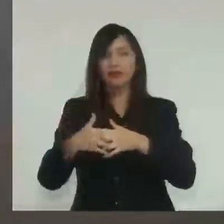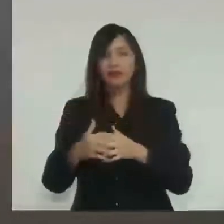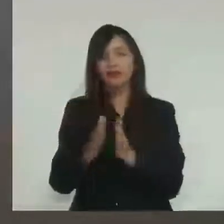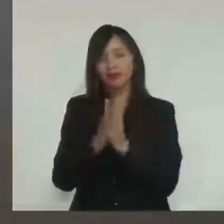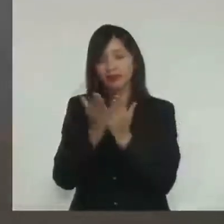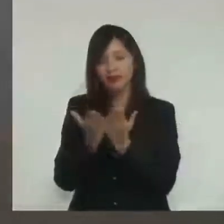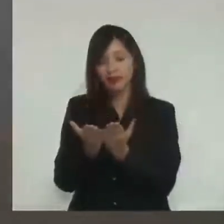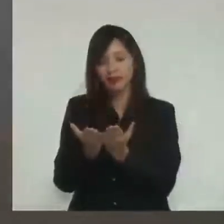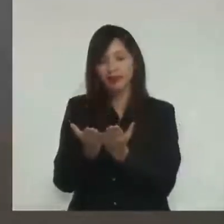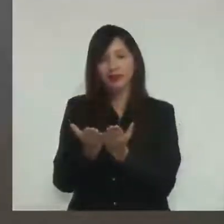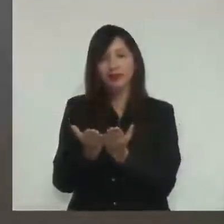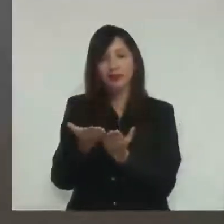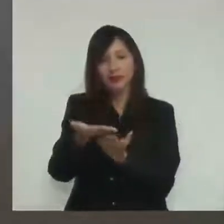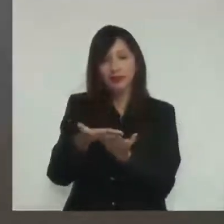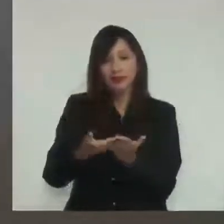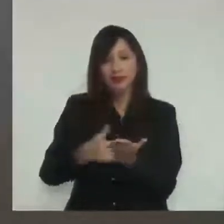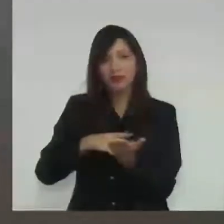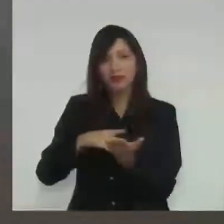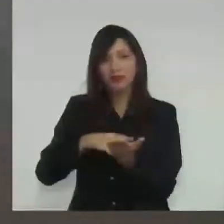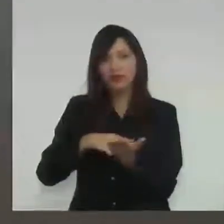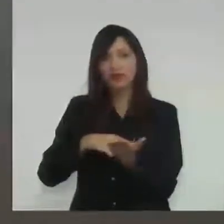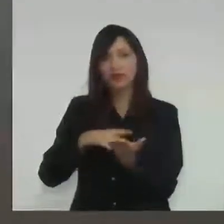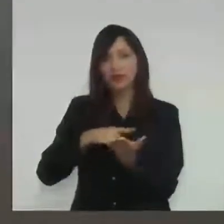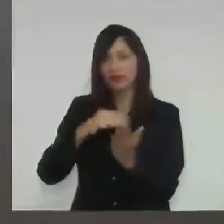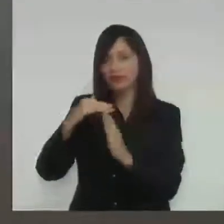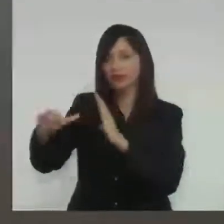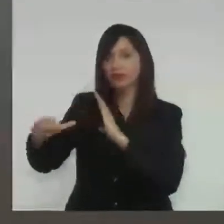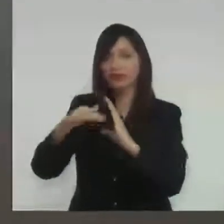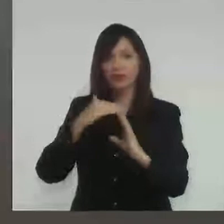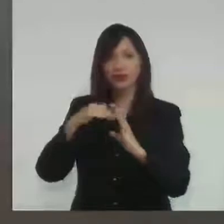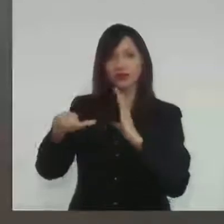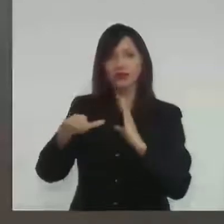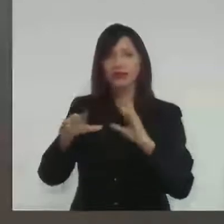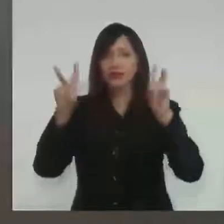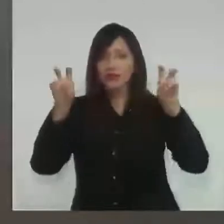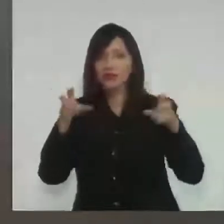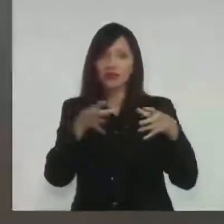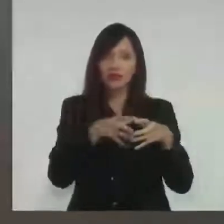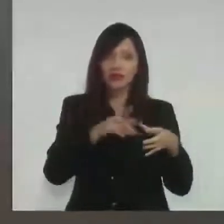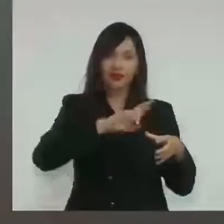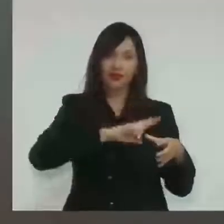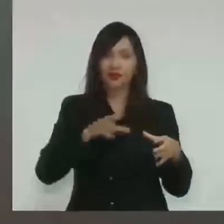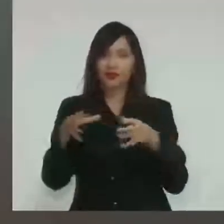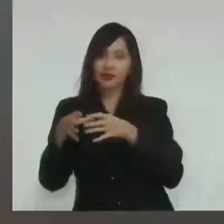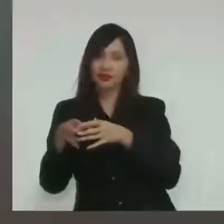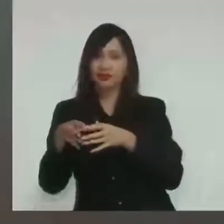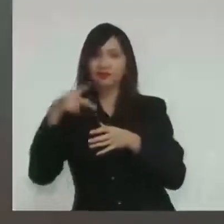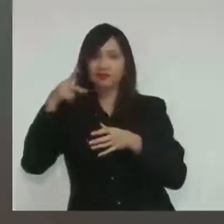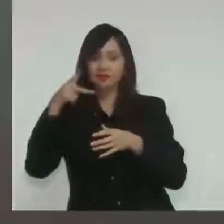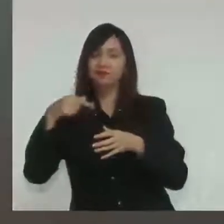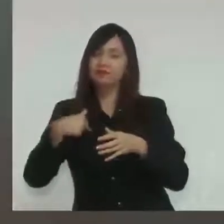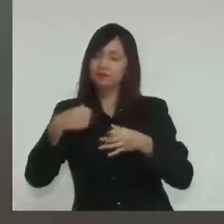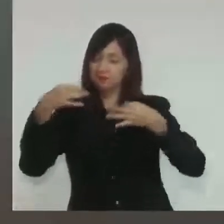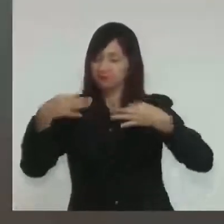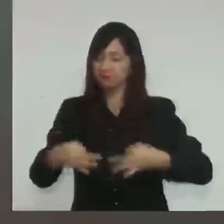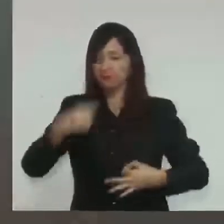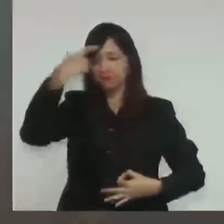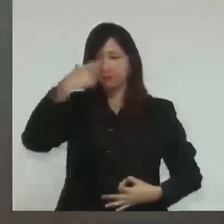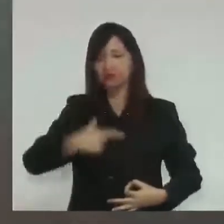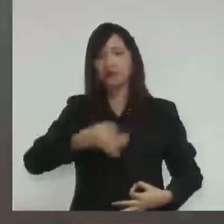servir para ser correio de transmissão de nenhuma religião, de nenhum partido. Então, dito isso, reitero o meu posicionamento